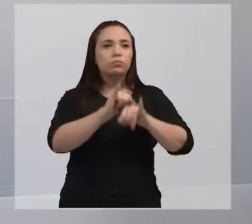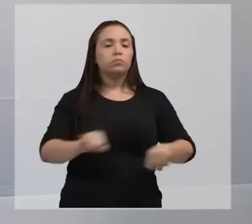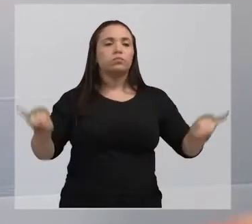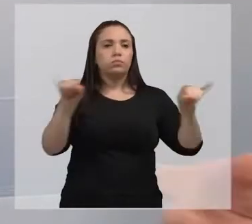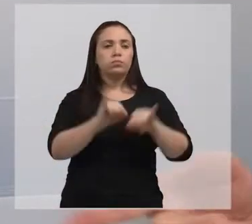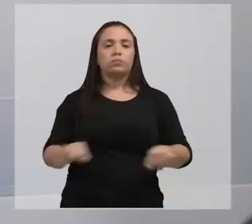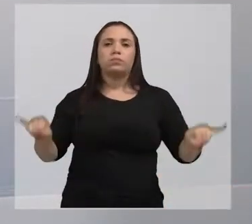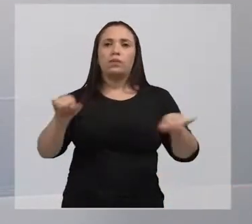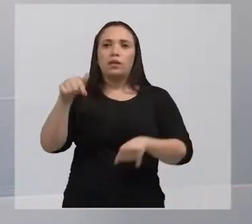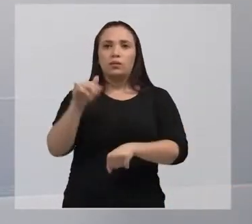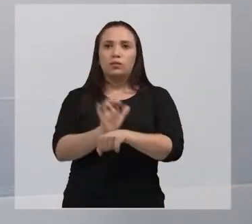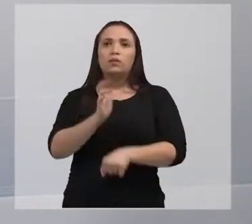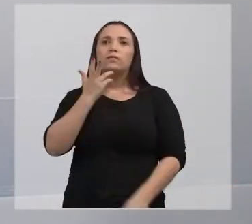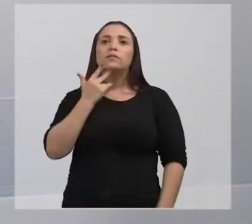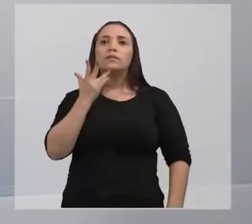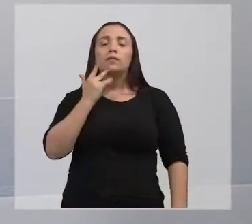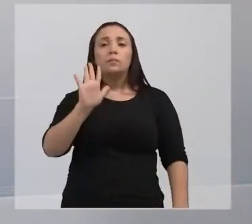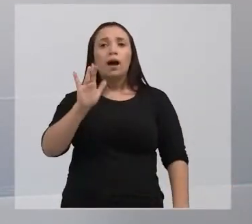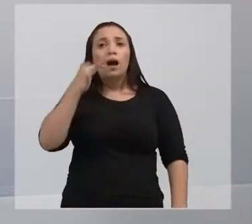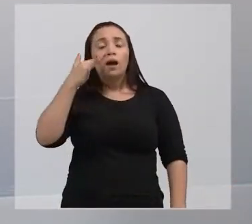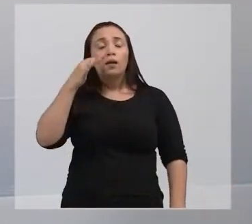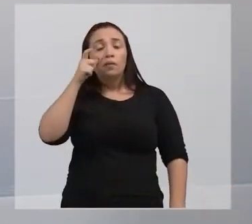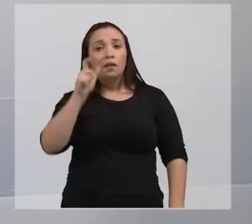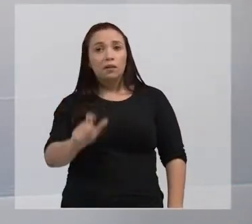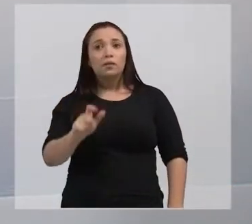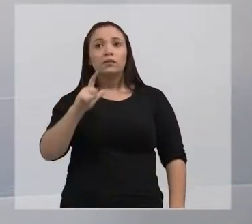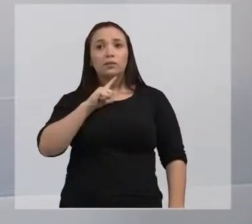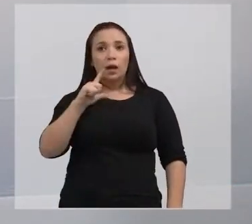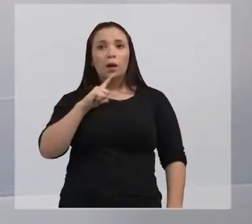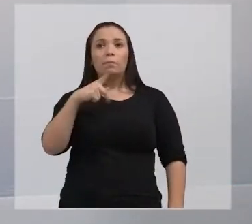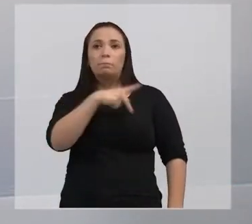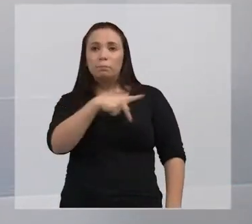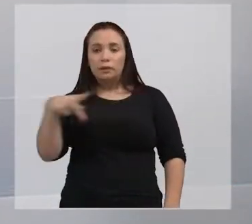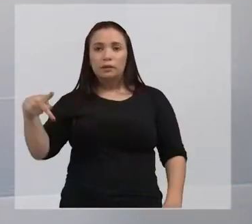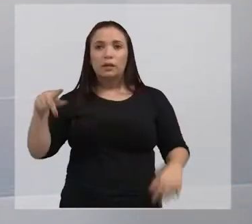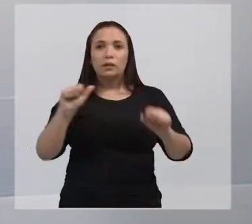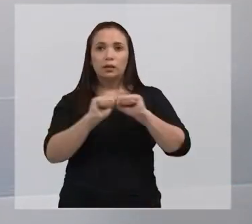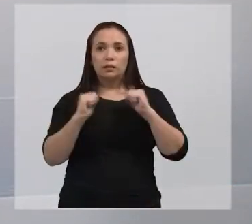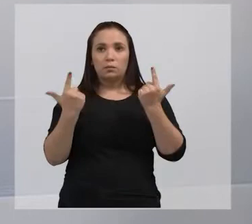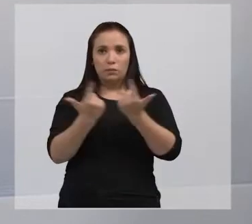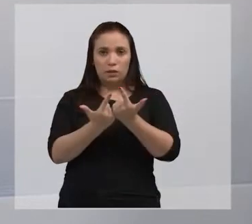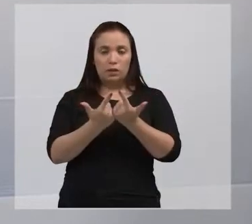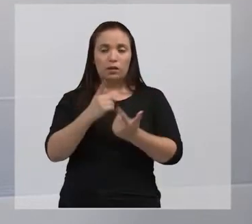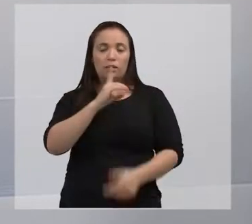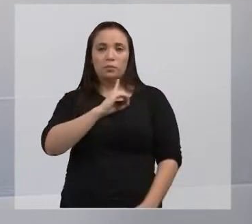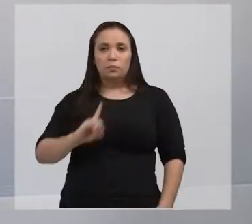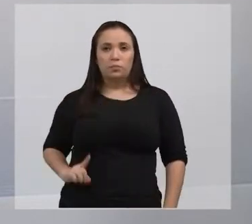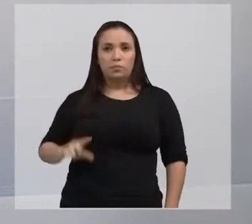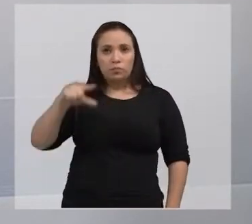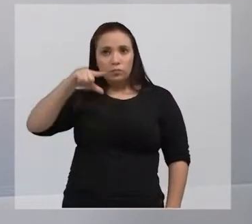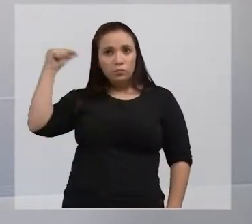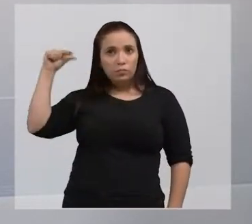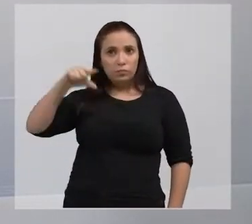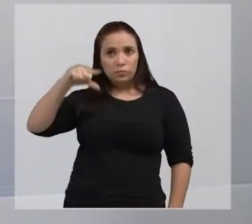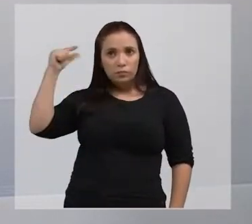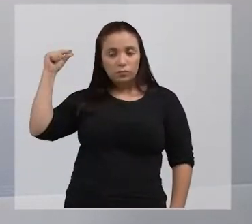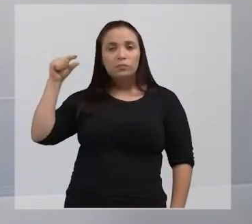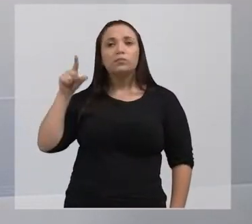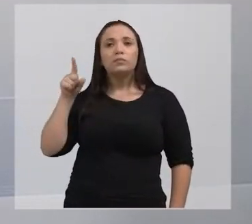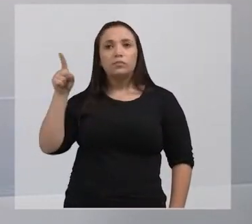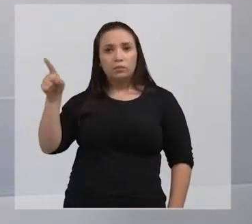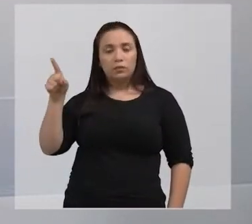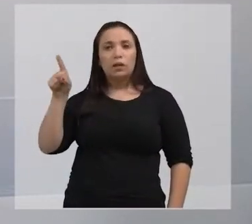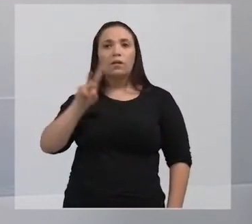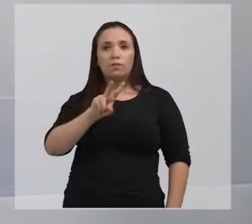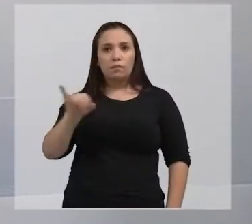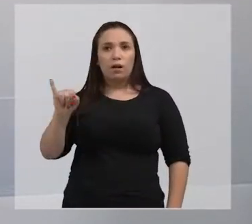Ceará. Agora é interessante, tem a participação do presidente da Assembleia, o deputado Zezinho Albuquerque, que se direciona